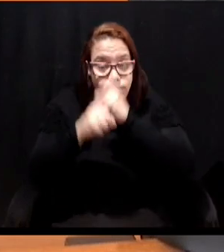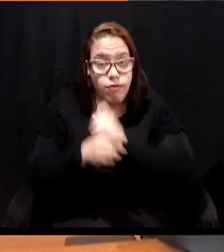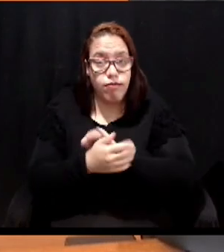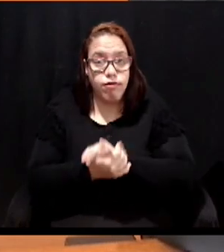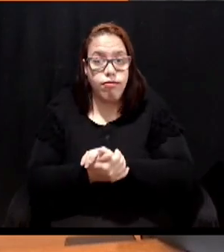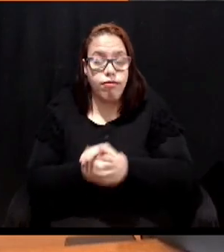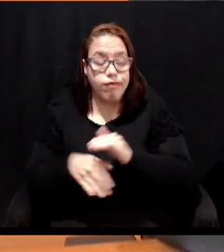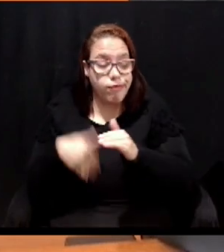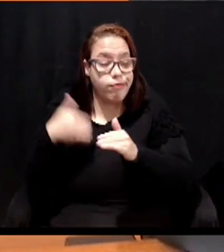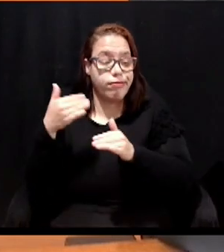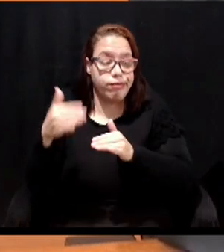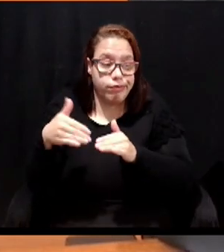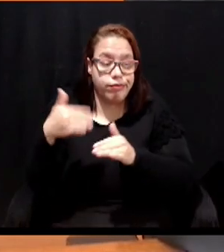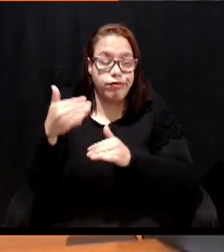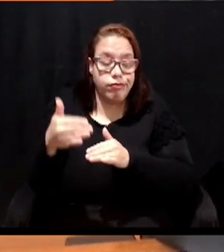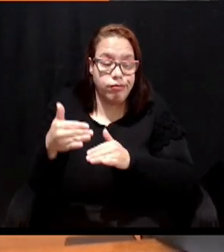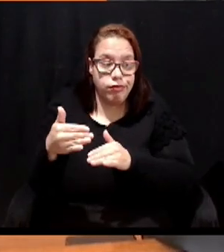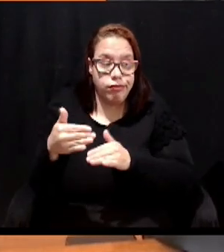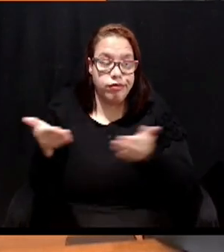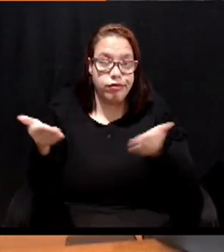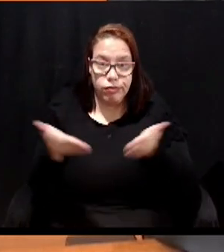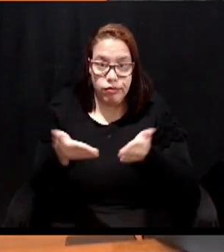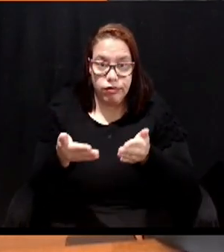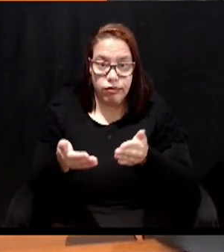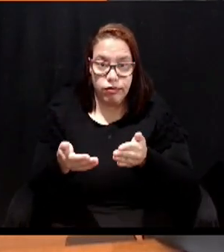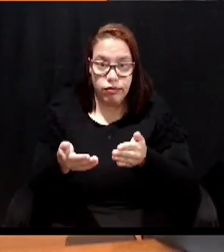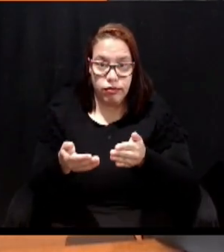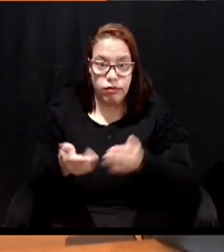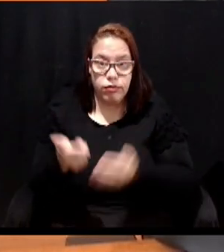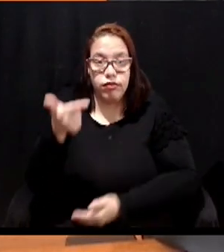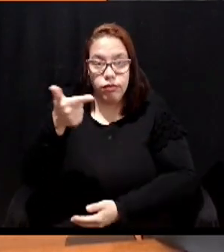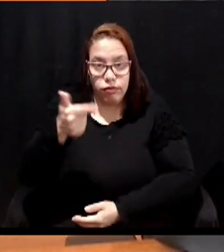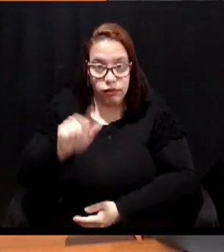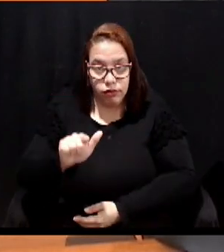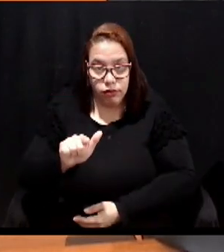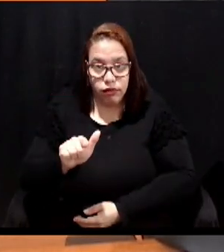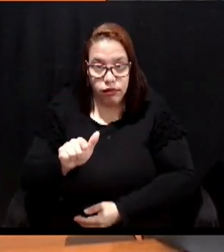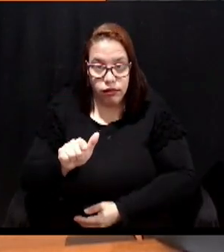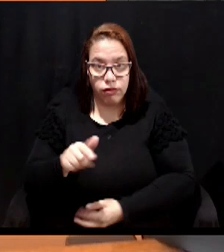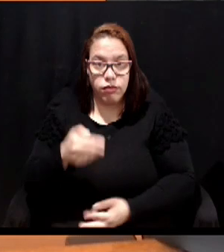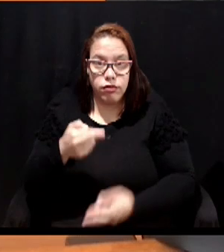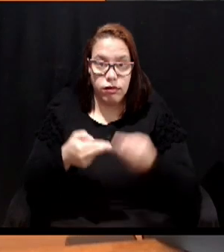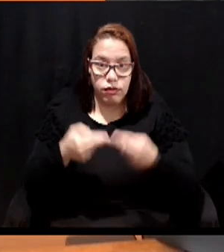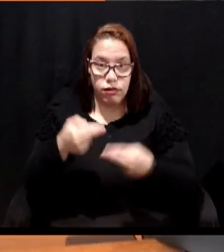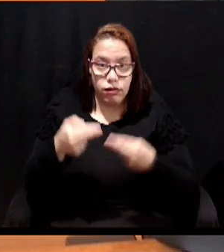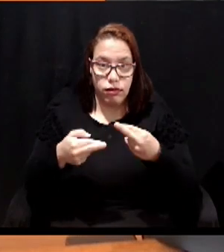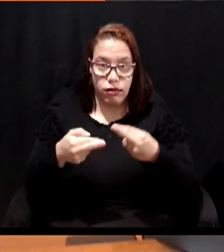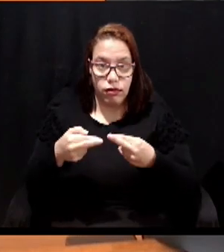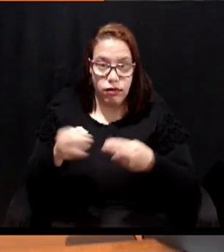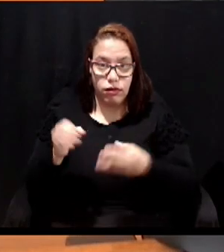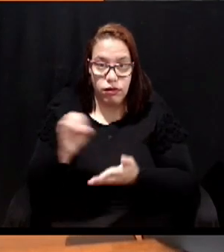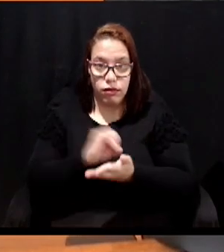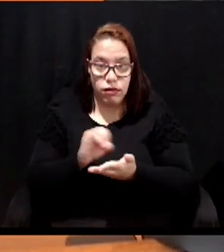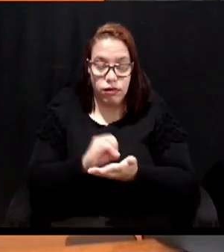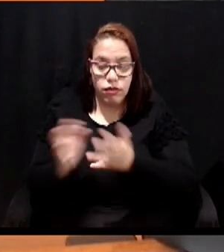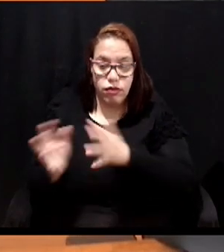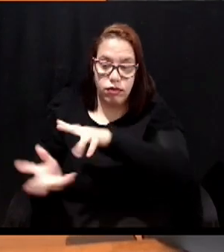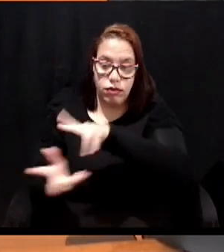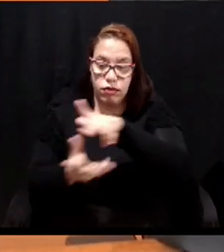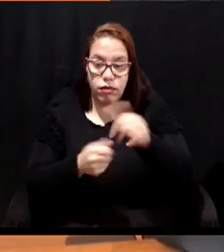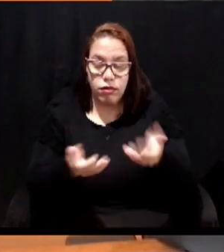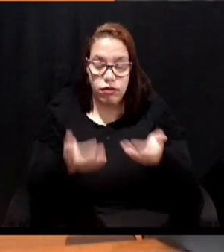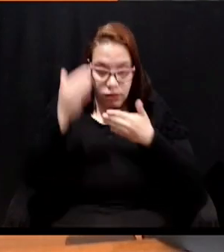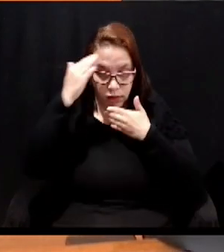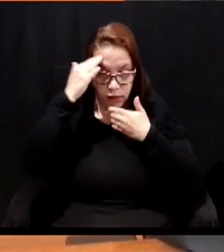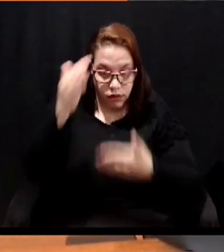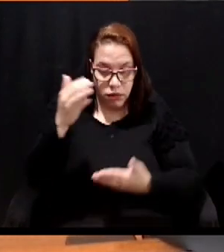com relação, e agora a gente está tentando reestabelecer essas relações internacionais. Então, quero muito agradecer a